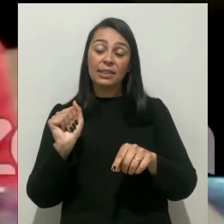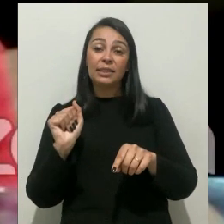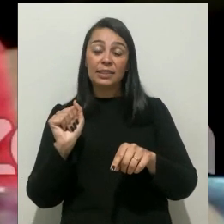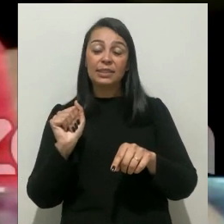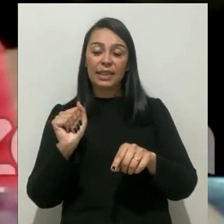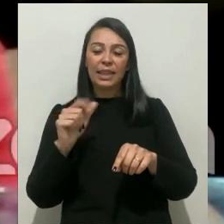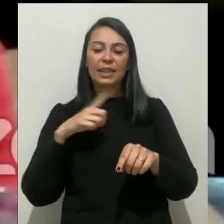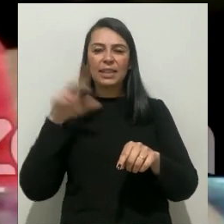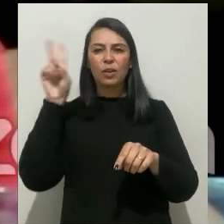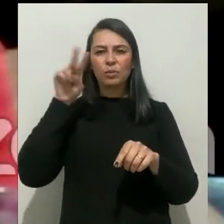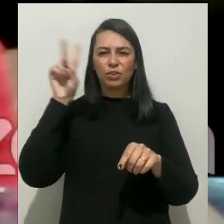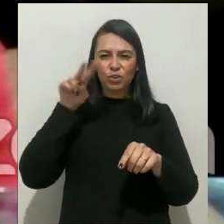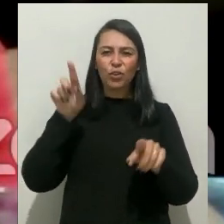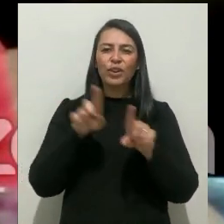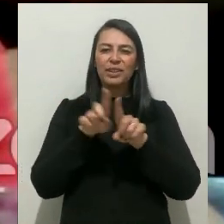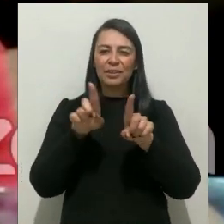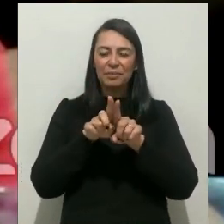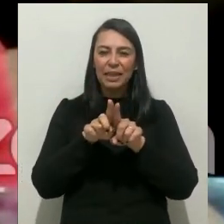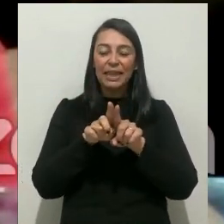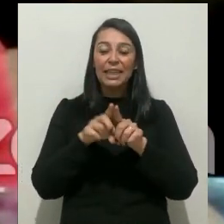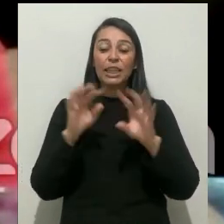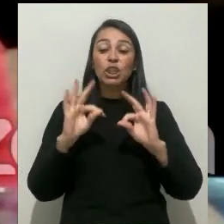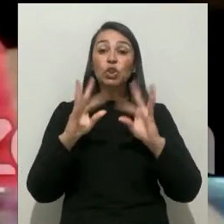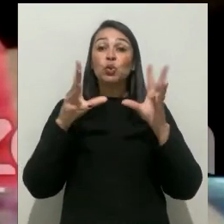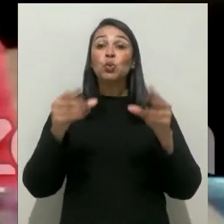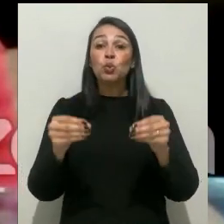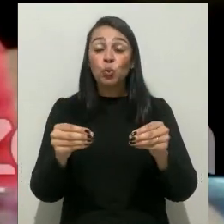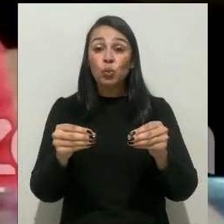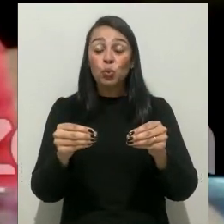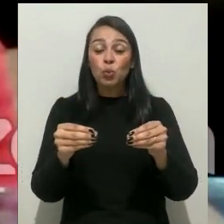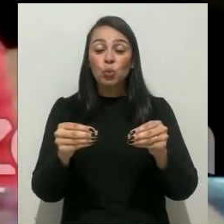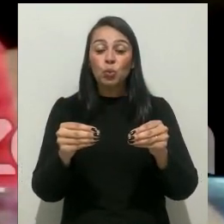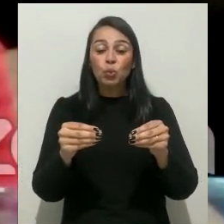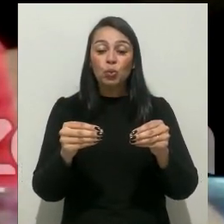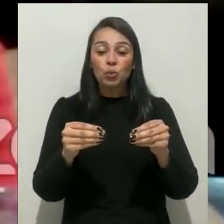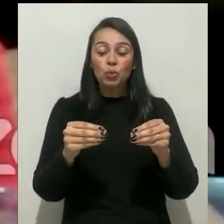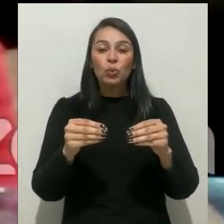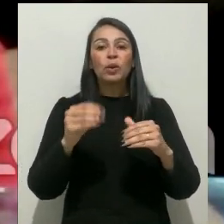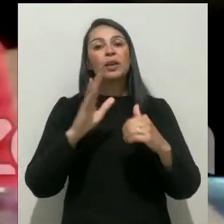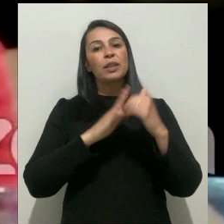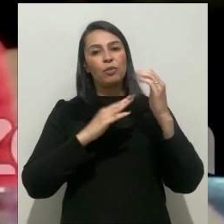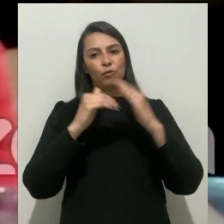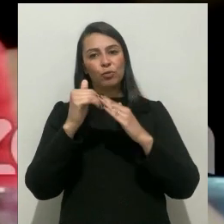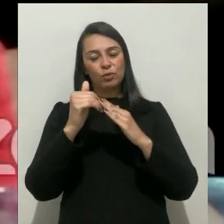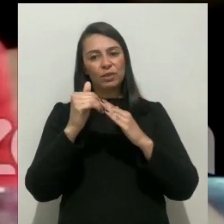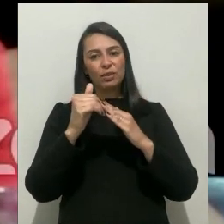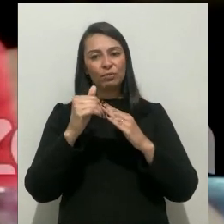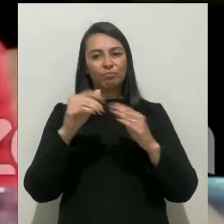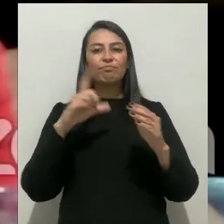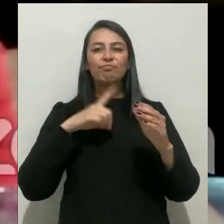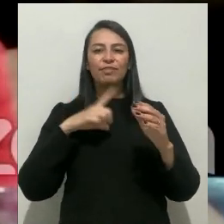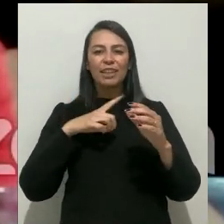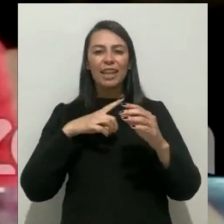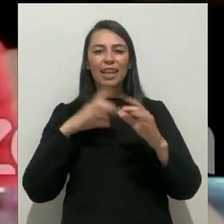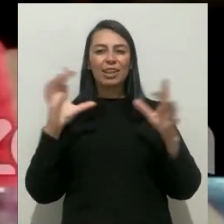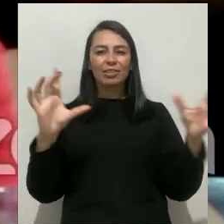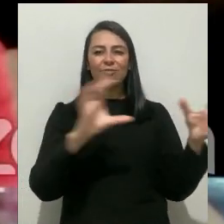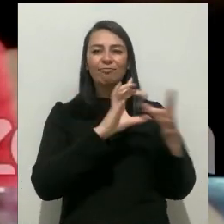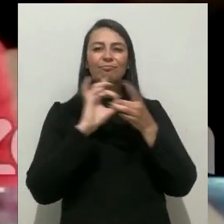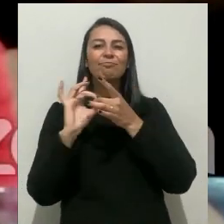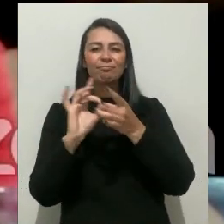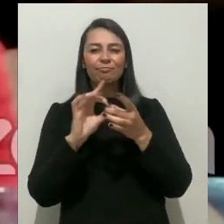A Erika está falando que o mundo dá muita volta, né? Tudo que se fala sobre a construção do Cristo tem alguma correlação, de alguma